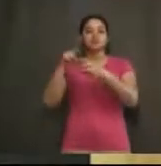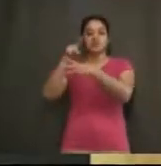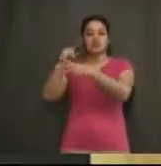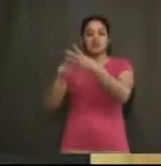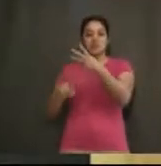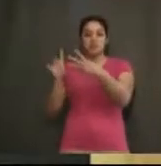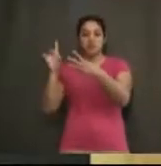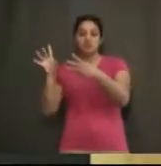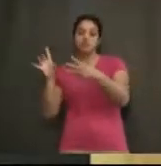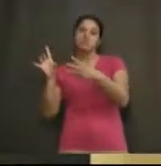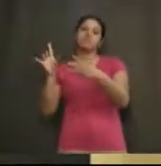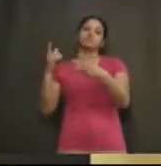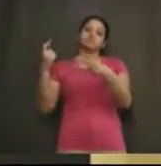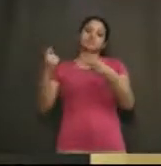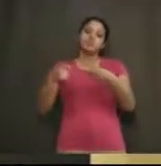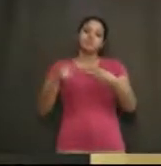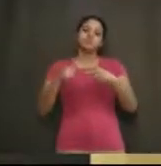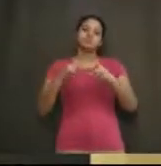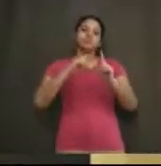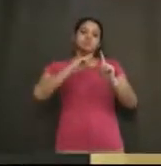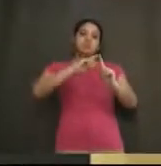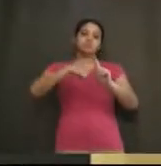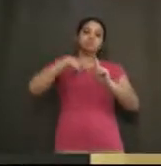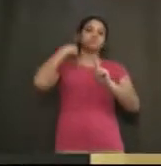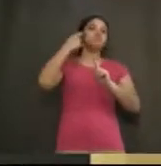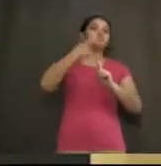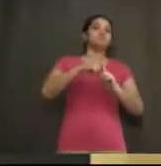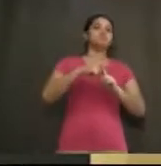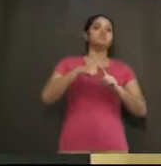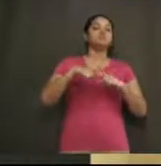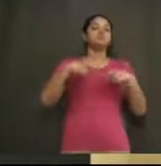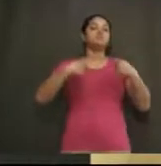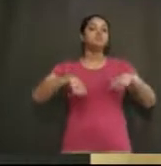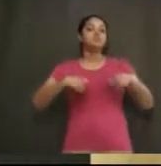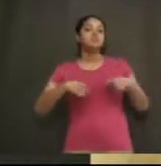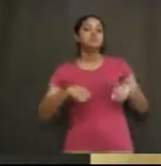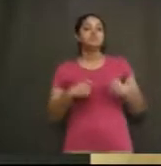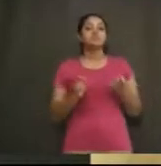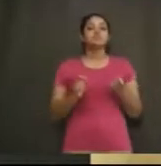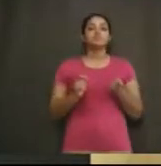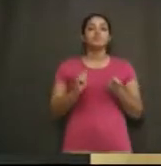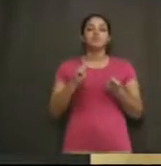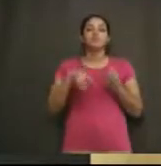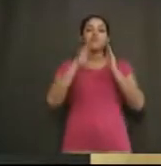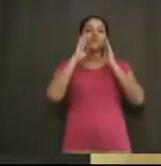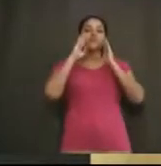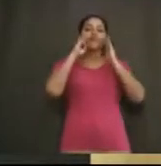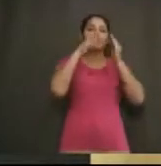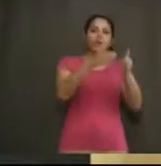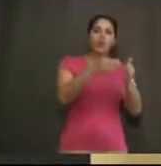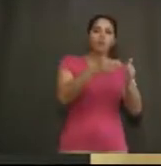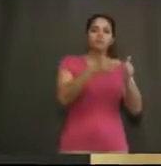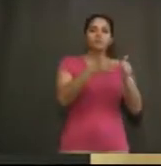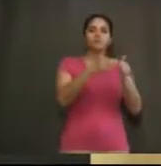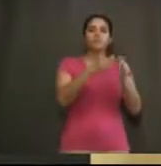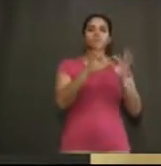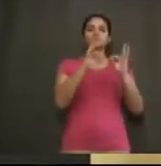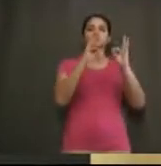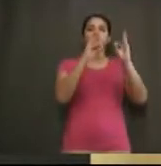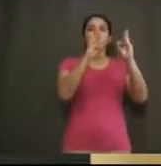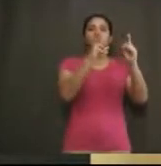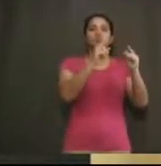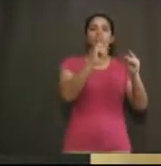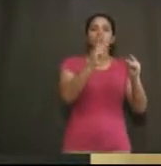as universidades públicas brasileiras hoje precisam se ocupar intensamente das ameaças que pairam sobre